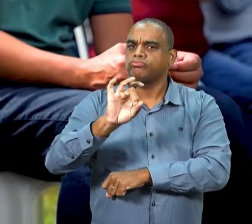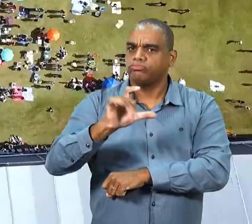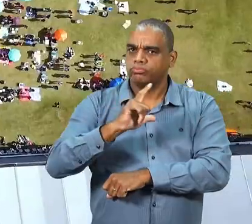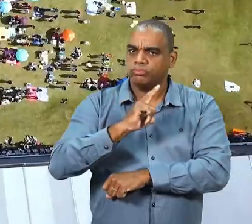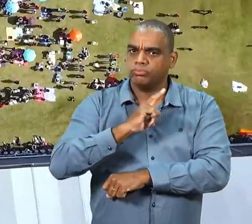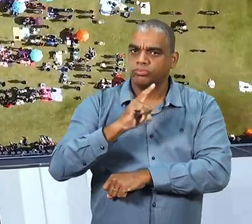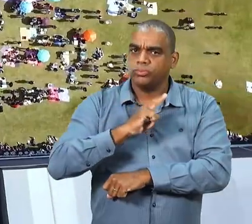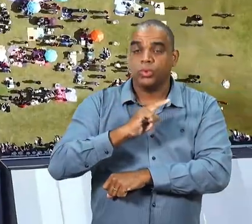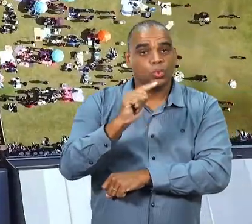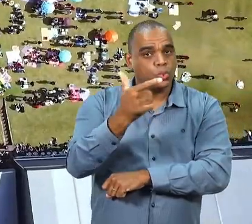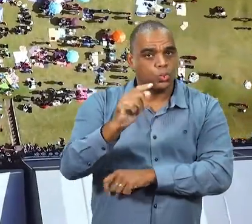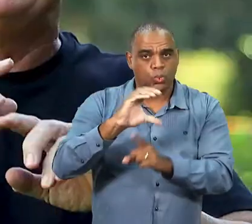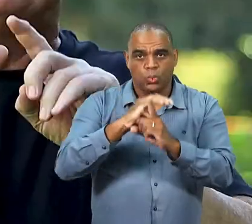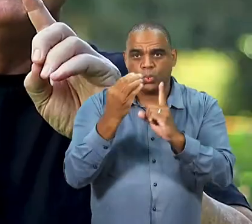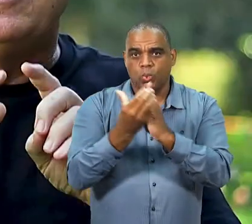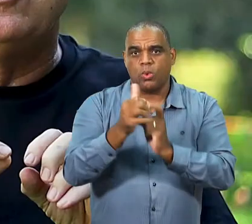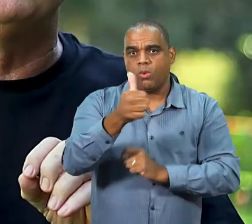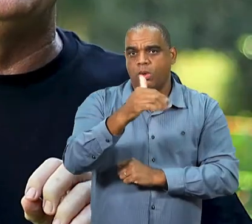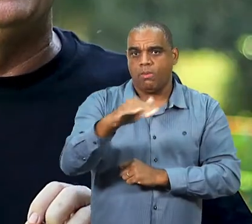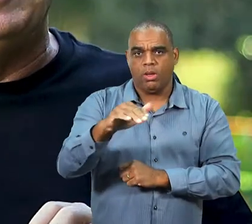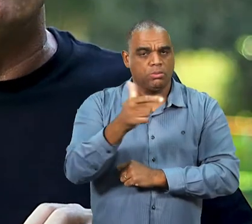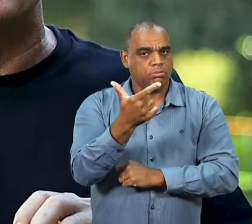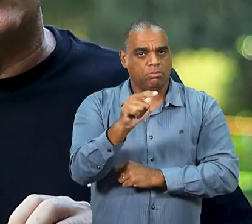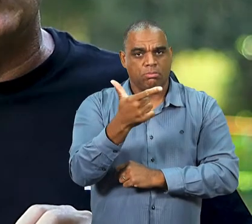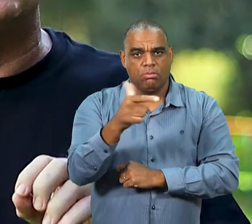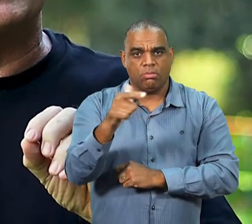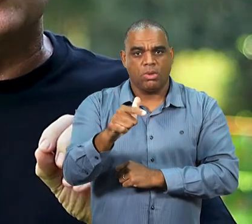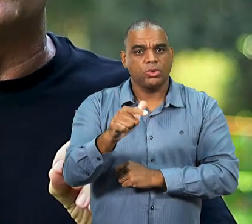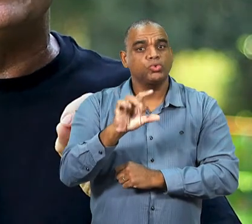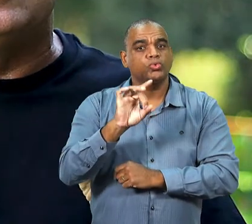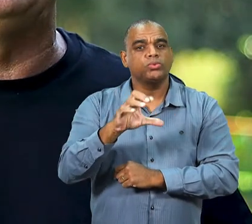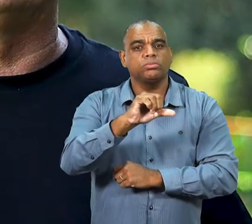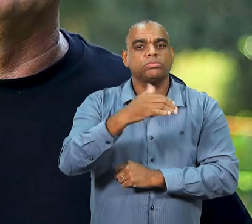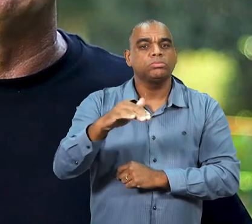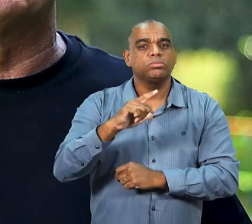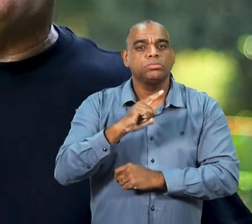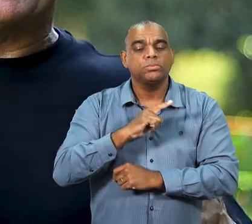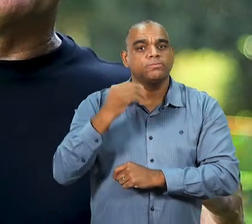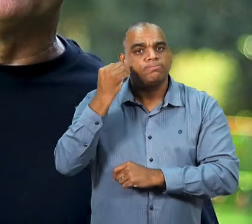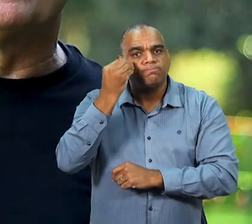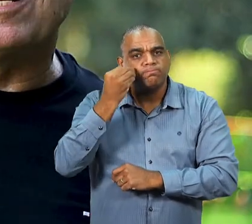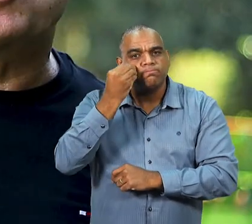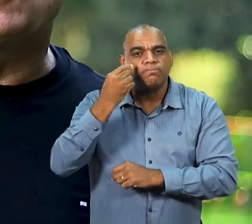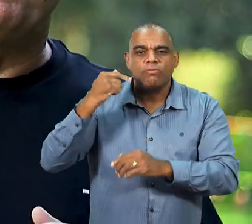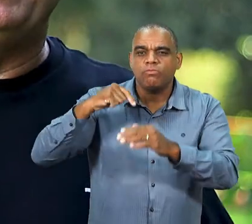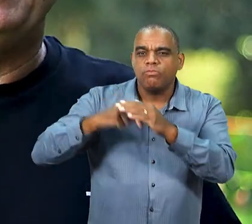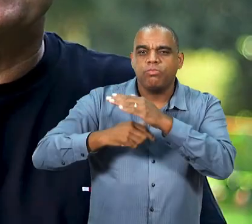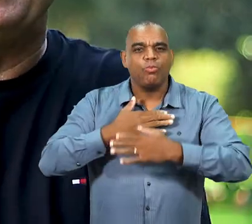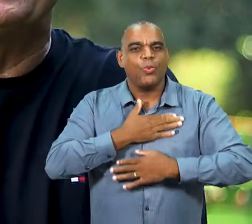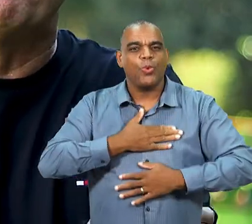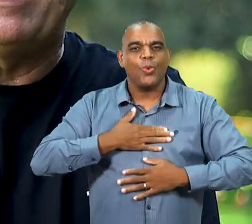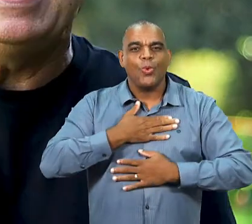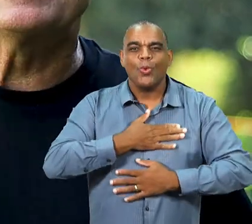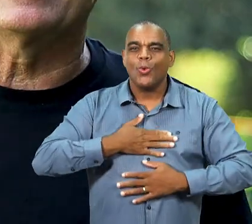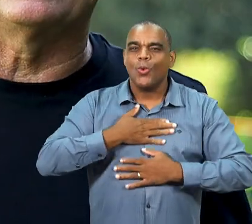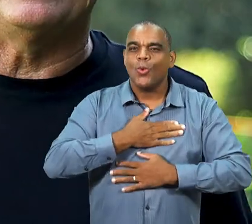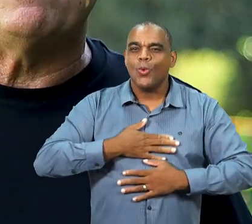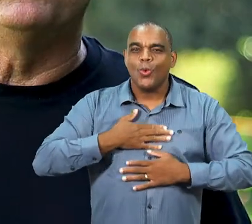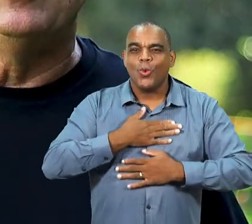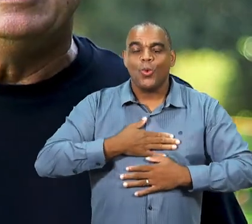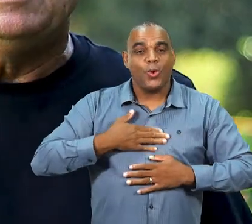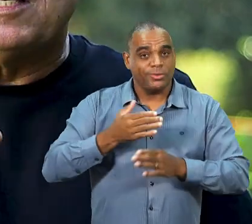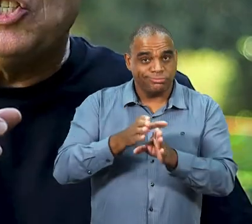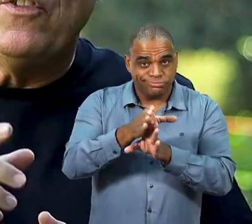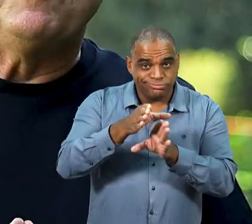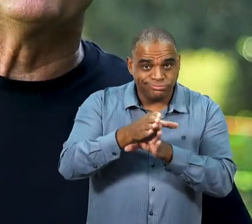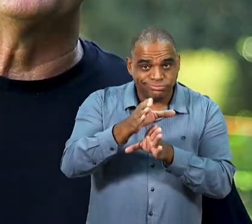às 9h30, ou seja, não teremos o culto das 11h30. Para tornar sua experiência ainda mais